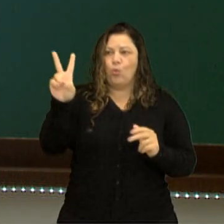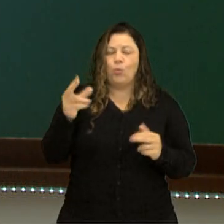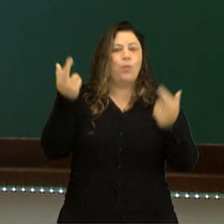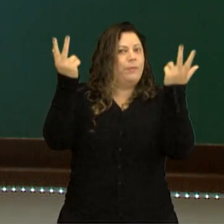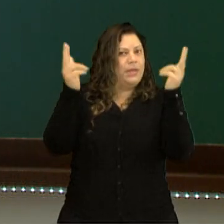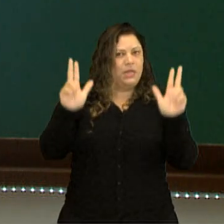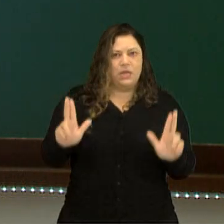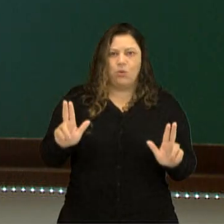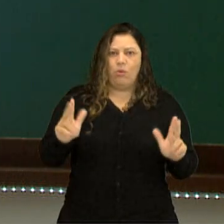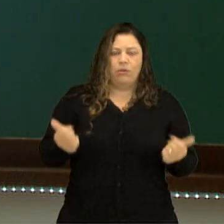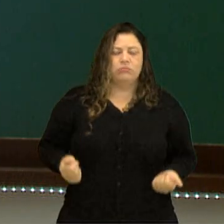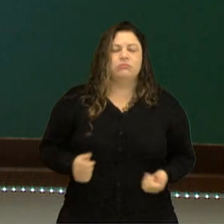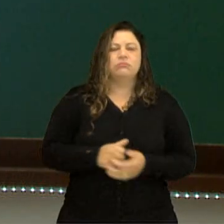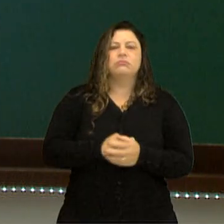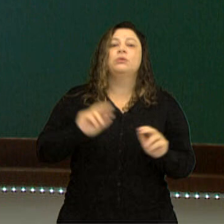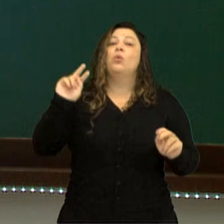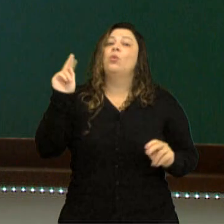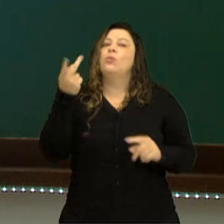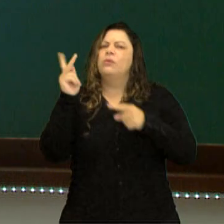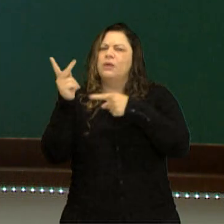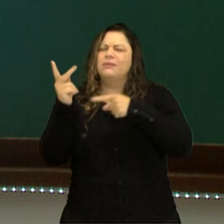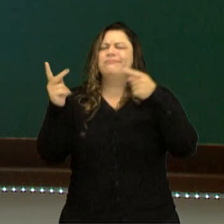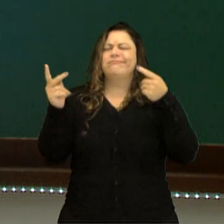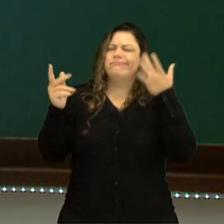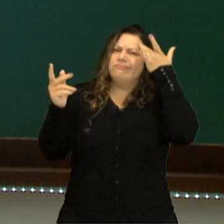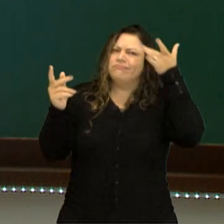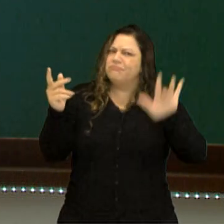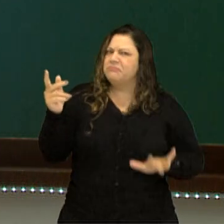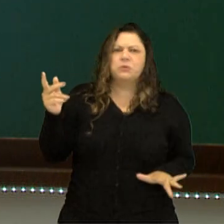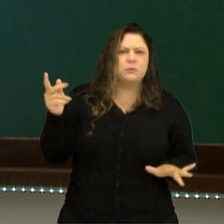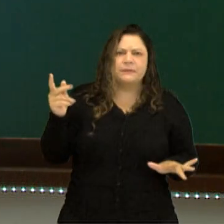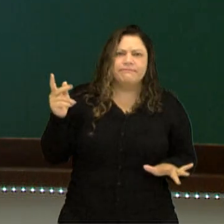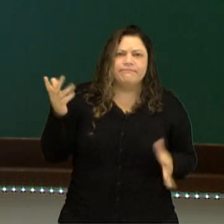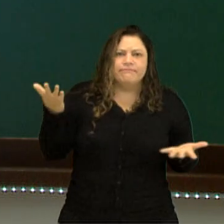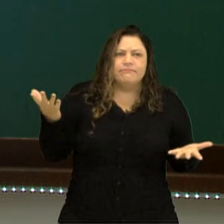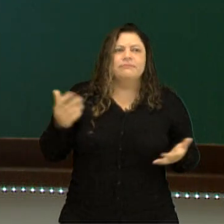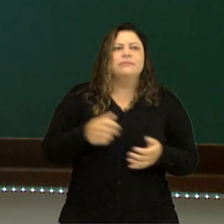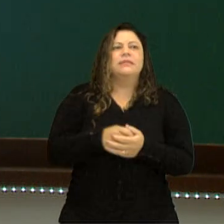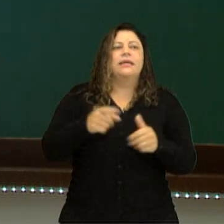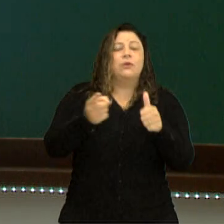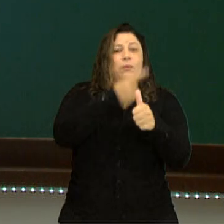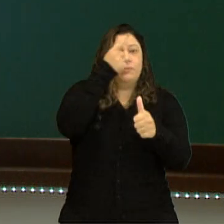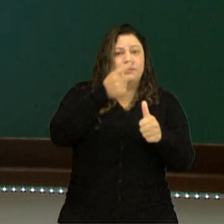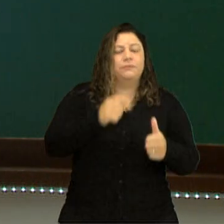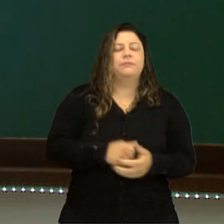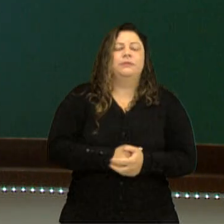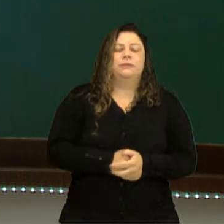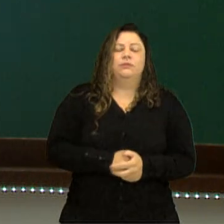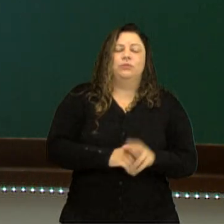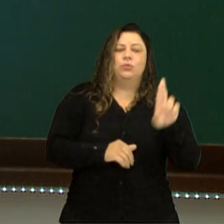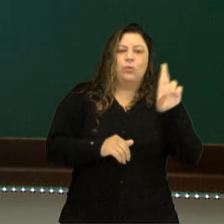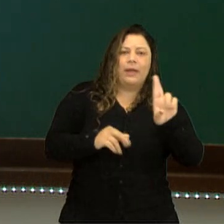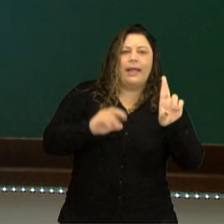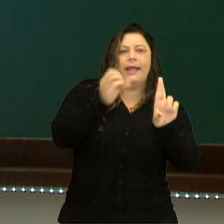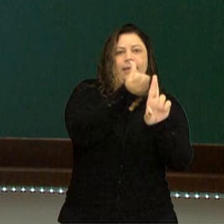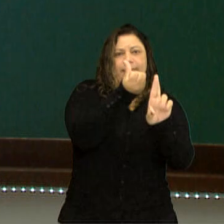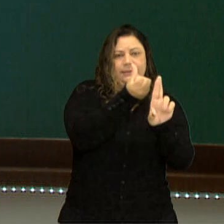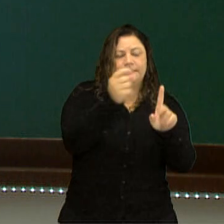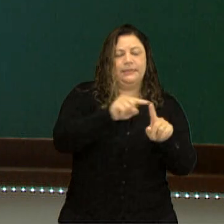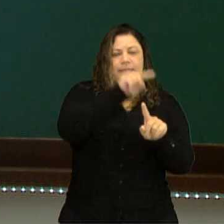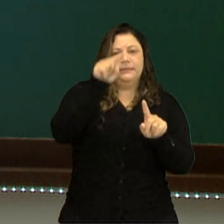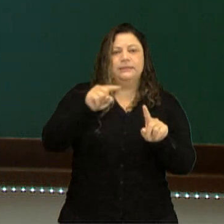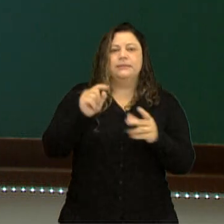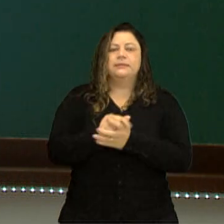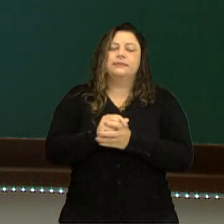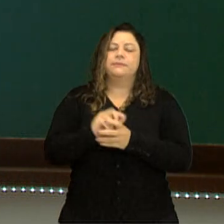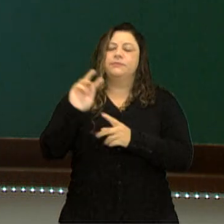aqui. O H é o que a gente quer saber. Então, portanto, o primeiro cilindro, o raio é 6 e a altura é o que a gente